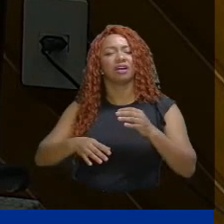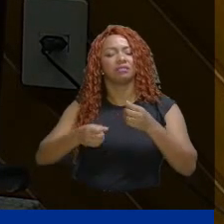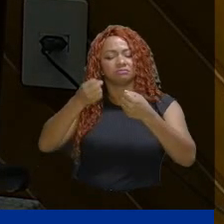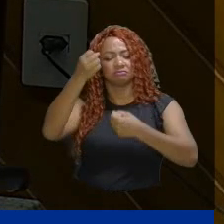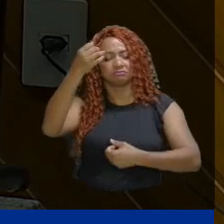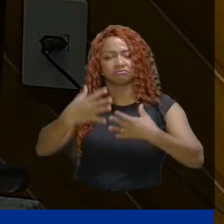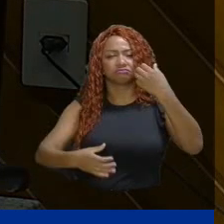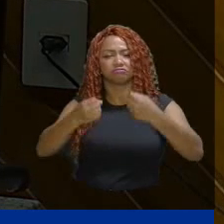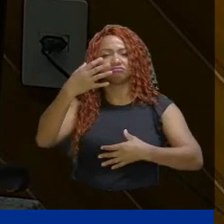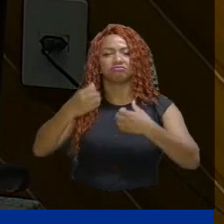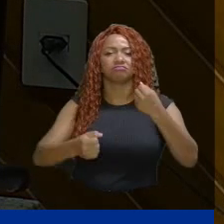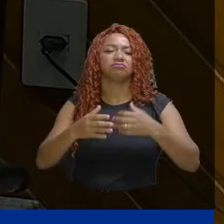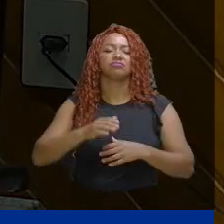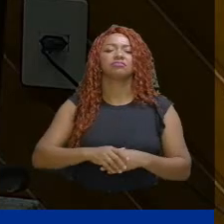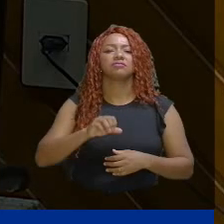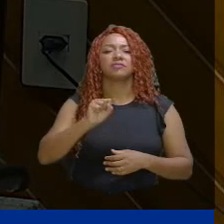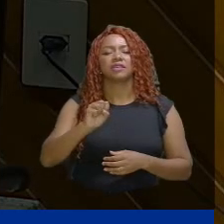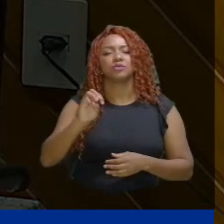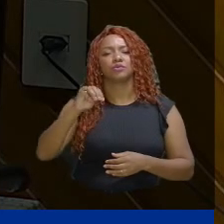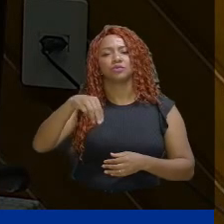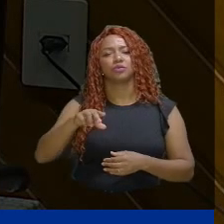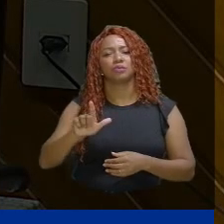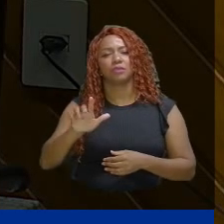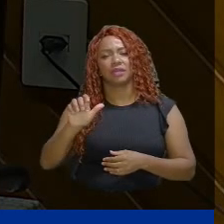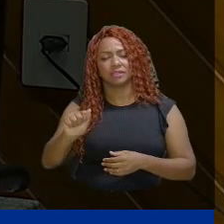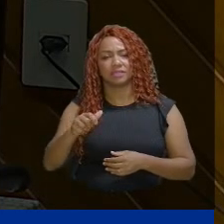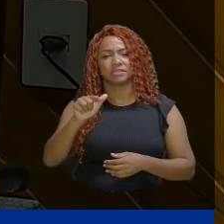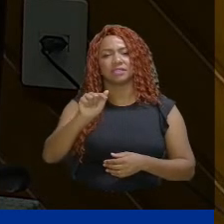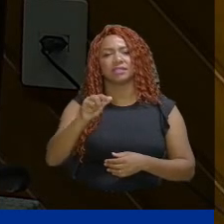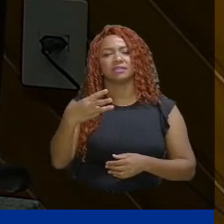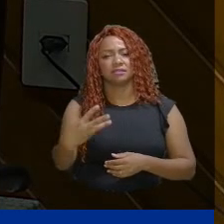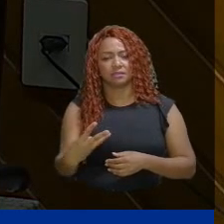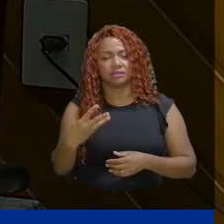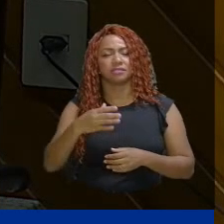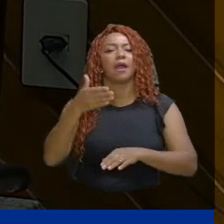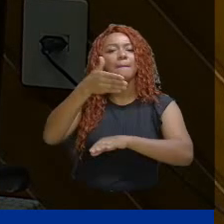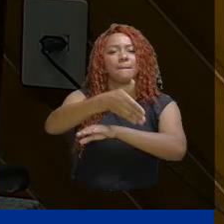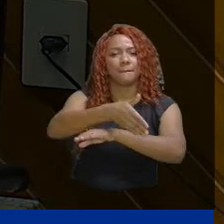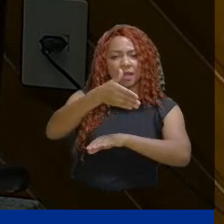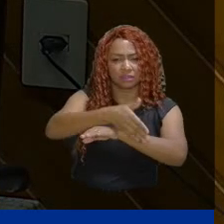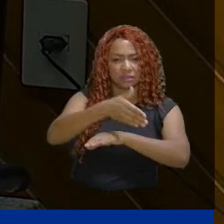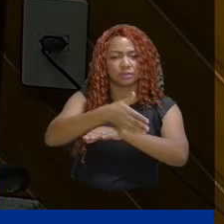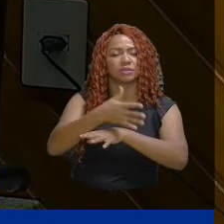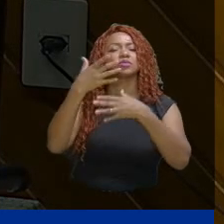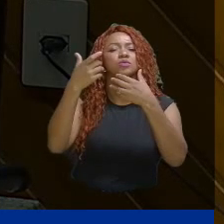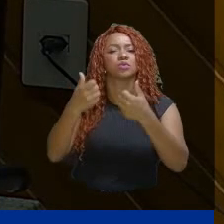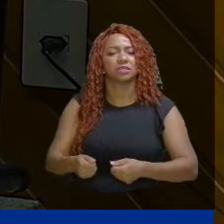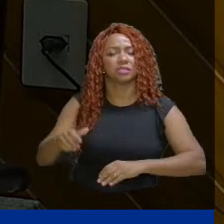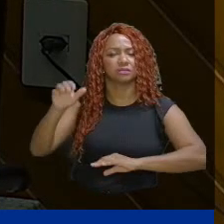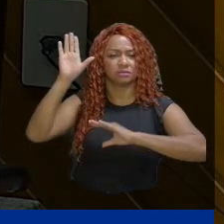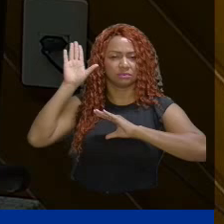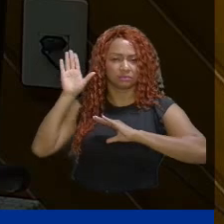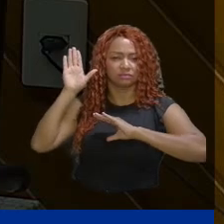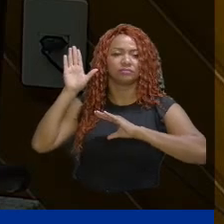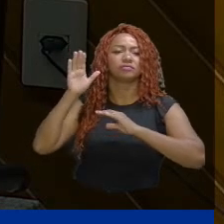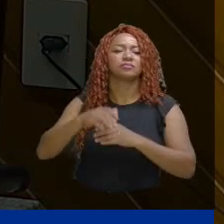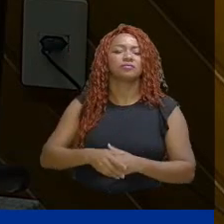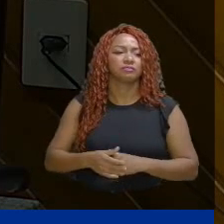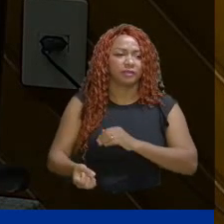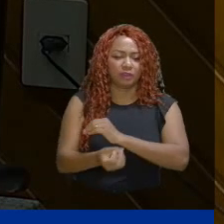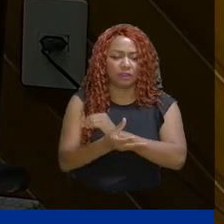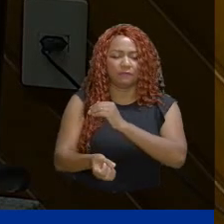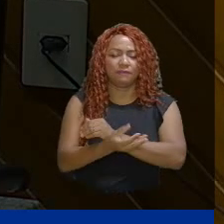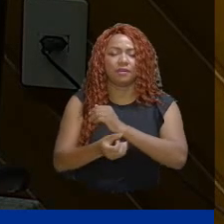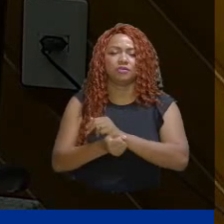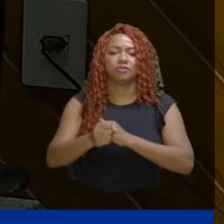editar a súmula 73, que dispõe, abre aspas, a participação ou anuência do candidato beneficiado na prática da fraude